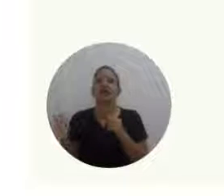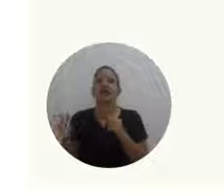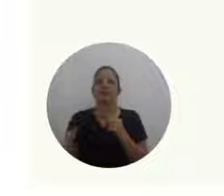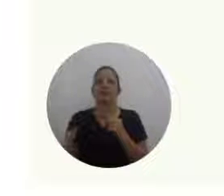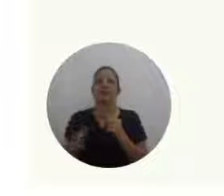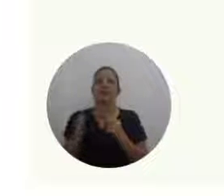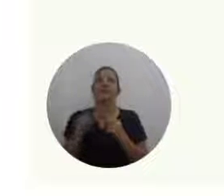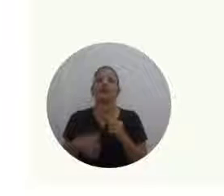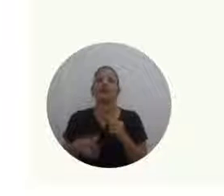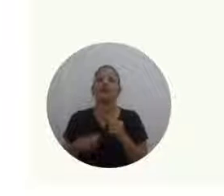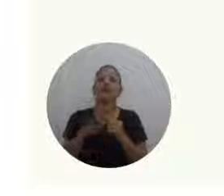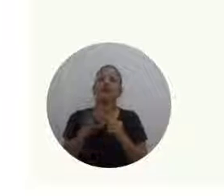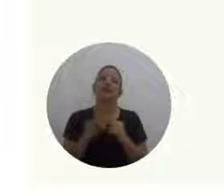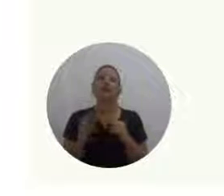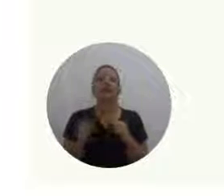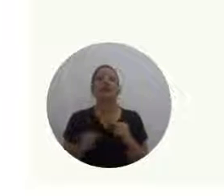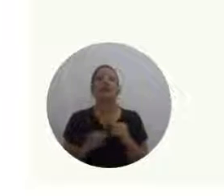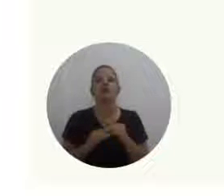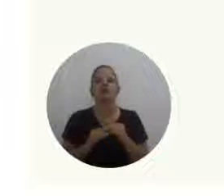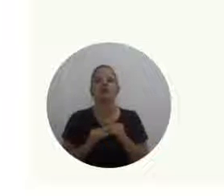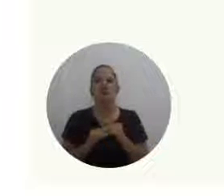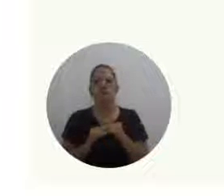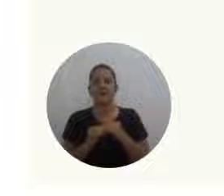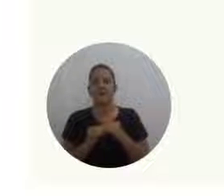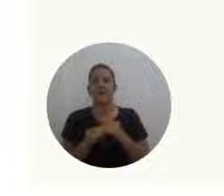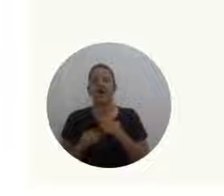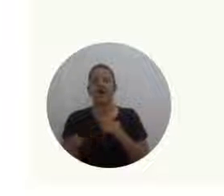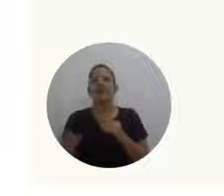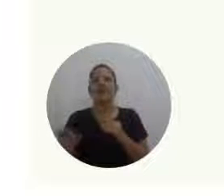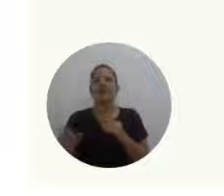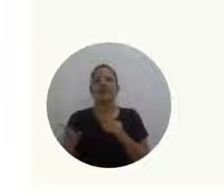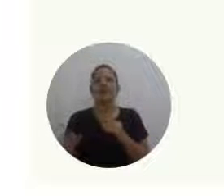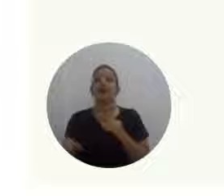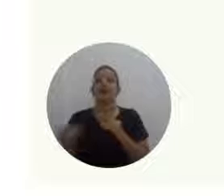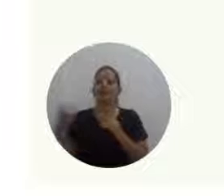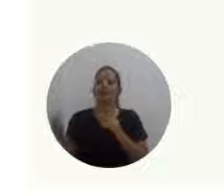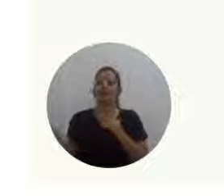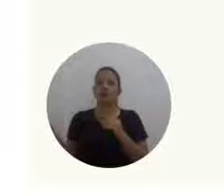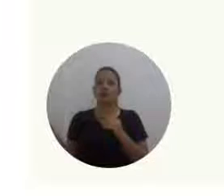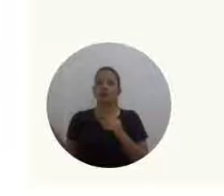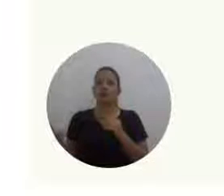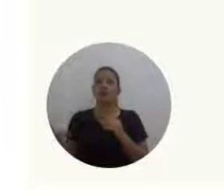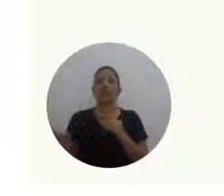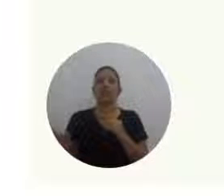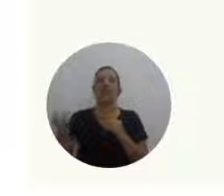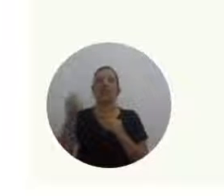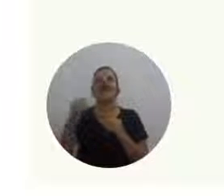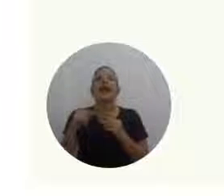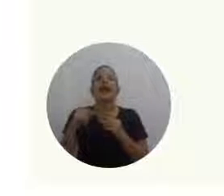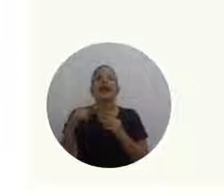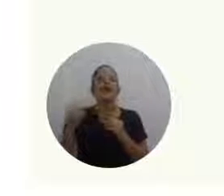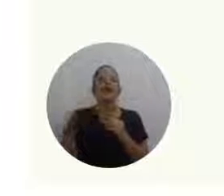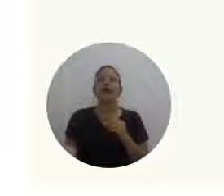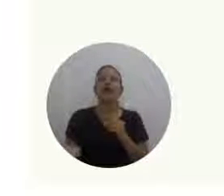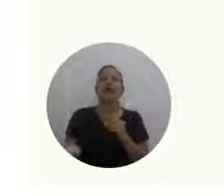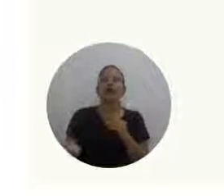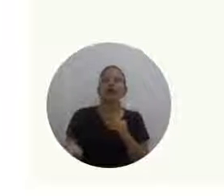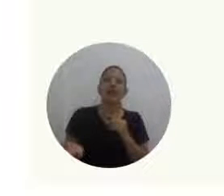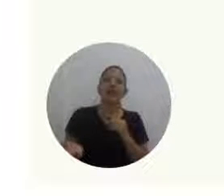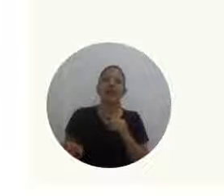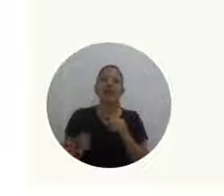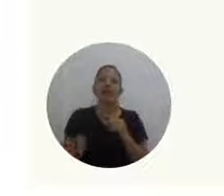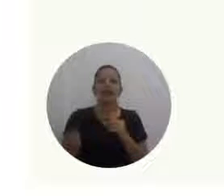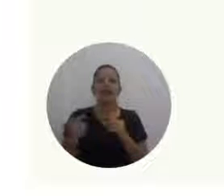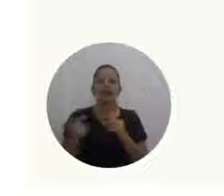discentes, técnicos, administrativos, terceirizados e sem vínculo com a UFRB. A pesquisa foi registrada no Comitê de Ética para resguardar